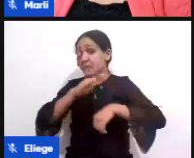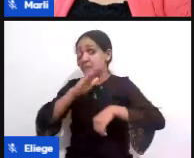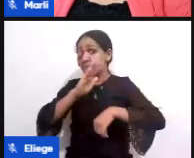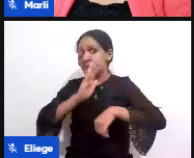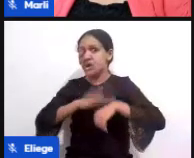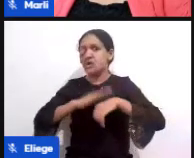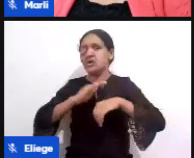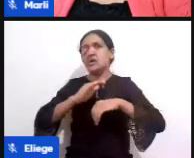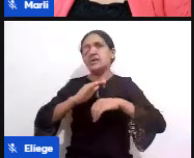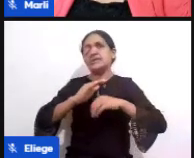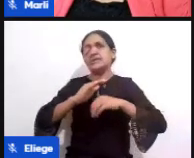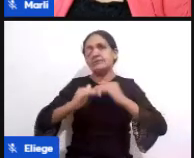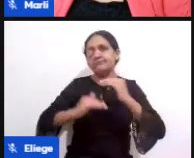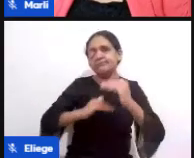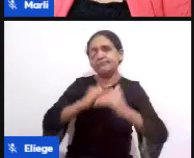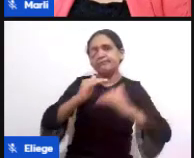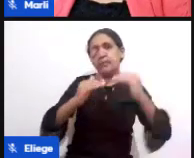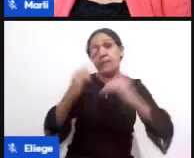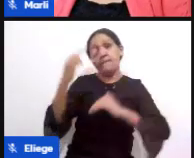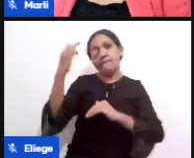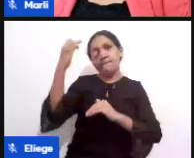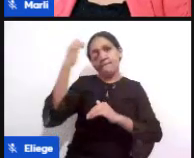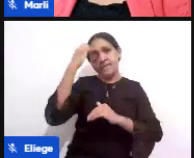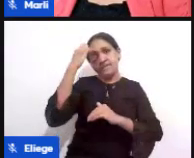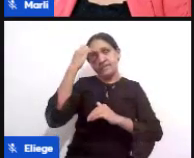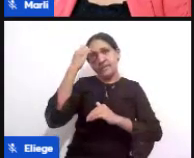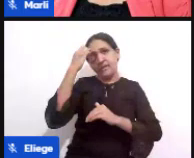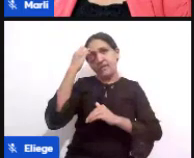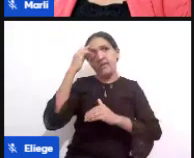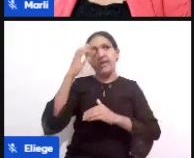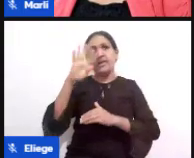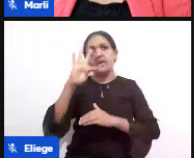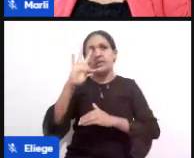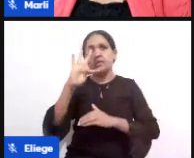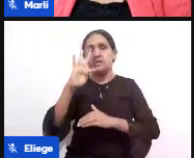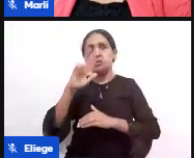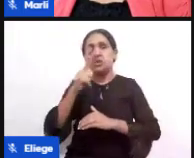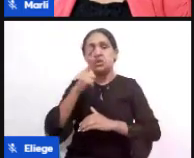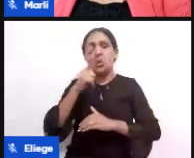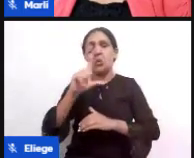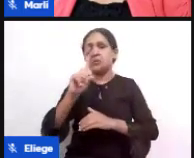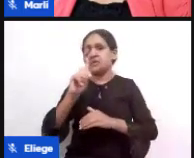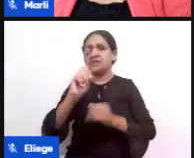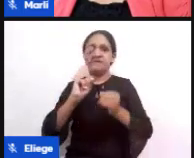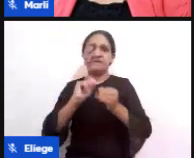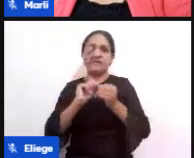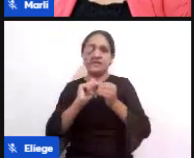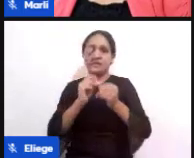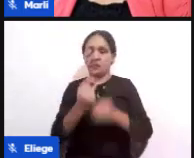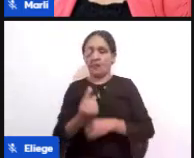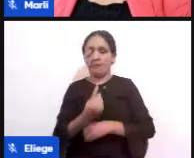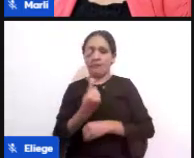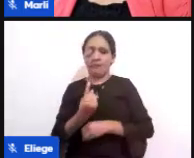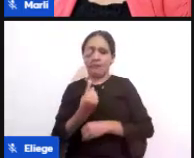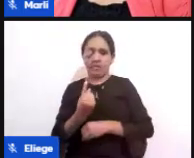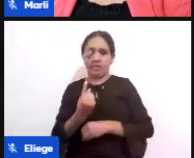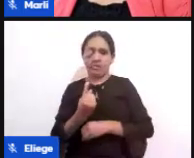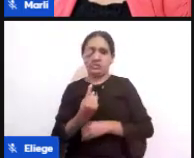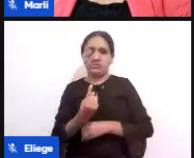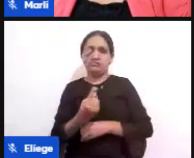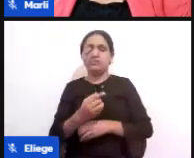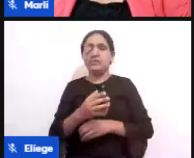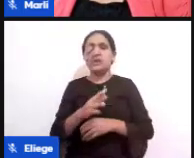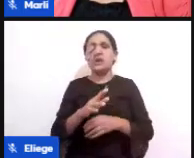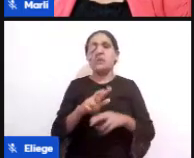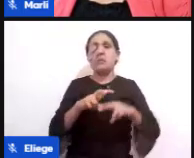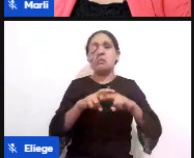pensar em situações que ele não conseguiria nem desenvolver com auxílio de alguém mais experiente, não teria sentido. Por exemplo, eu querer trabalhar